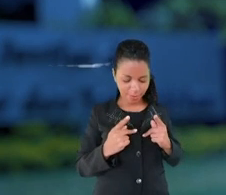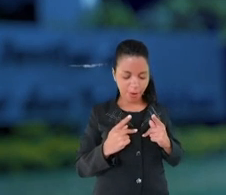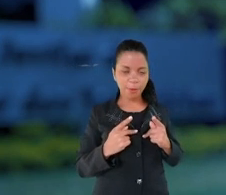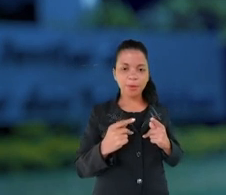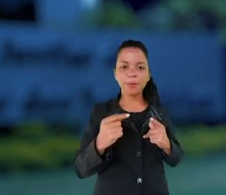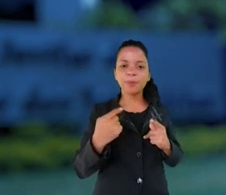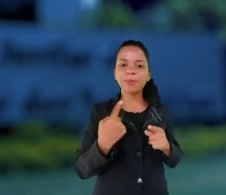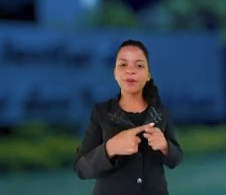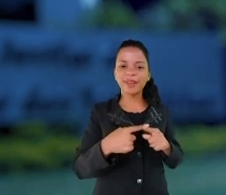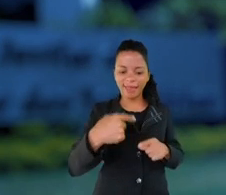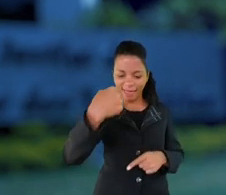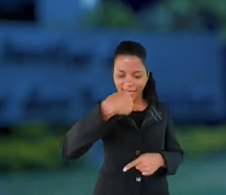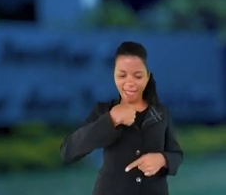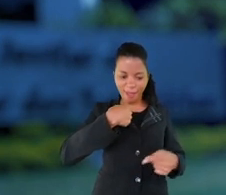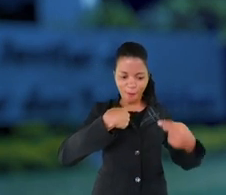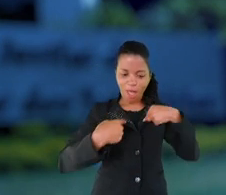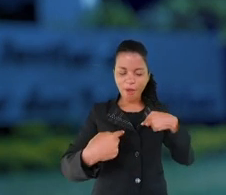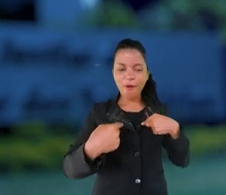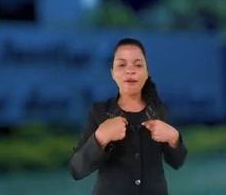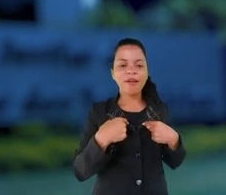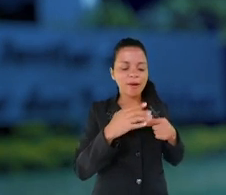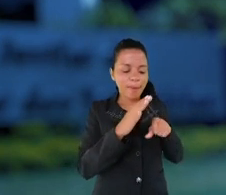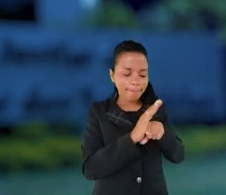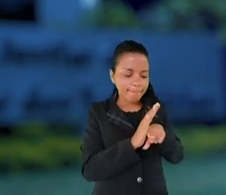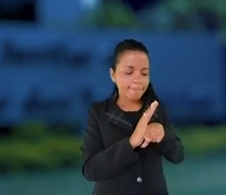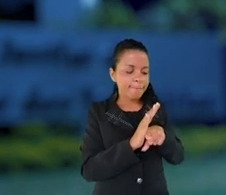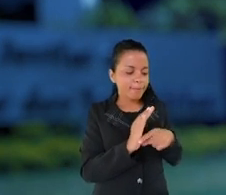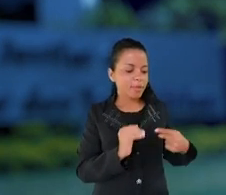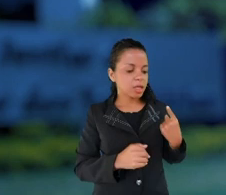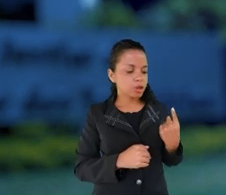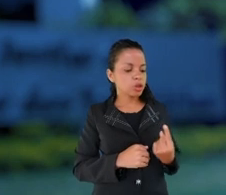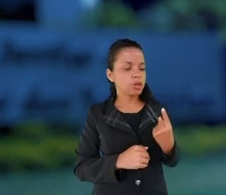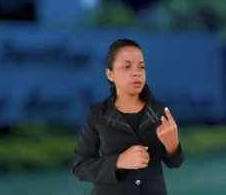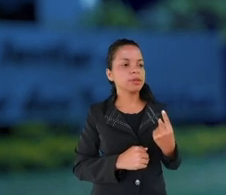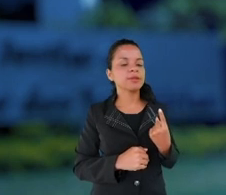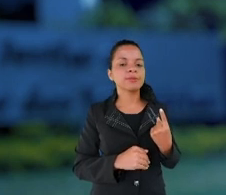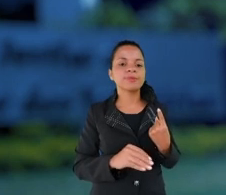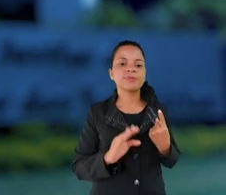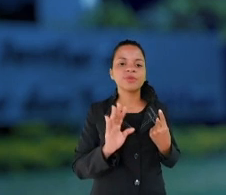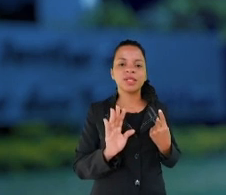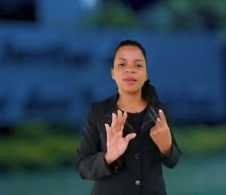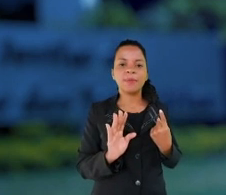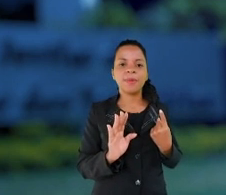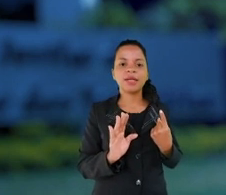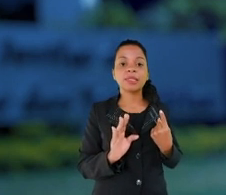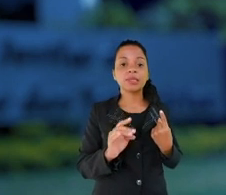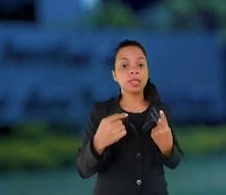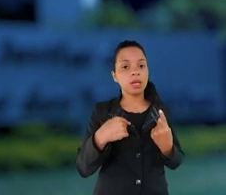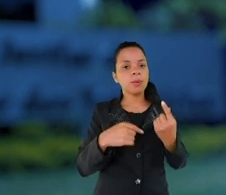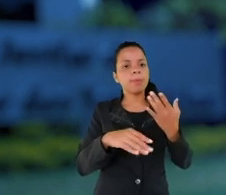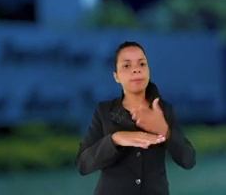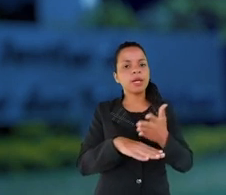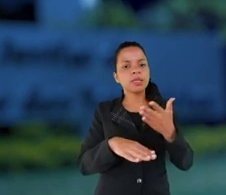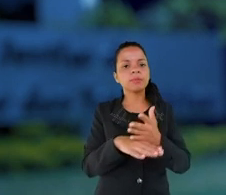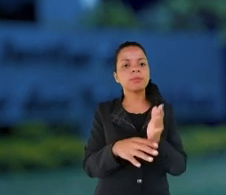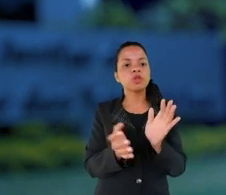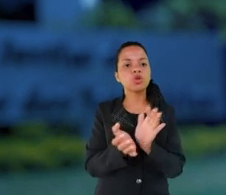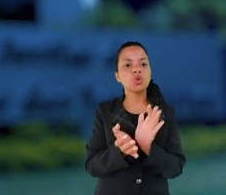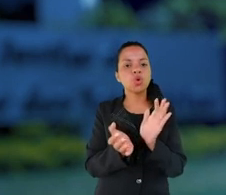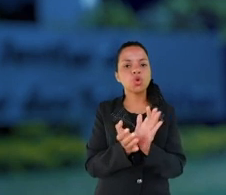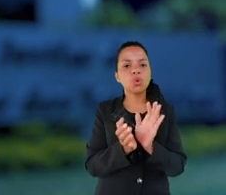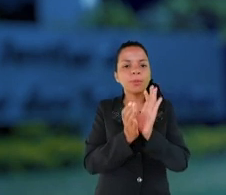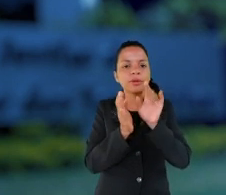mais a terapia, mais tudo. Mas eu participo de muitos grupos de estudos, eu participo de